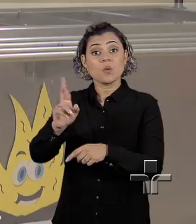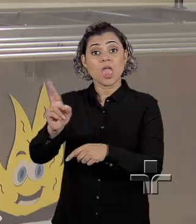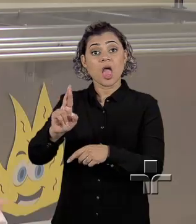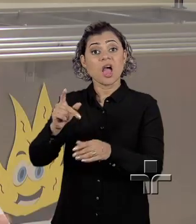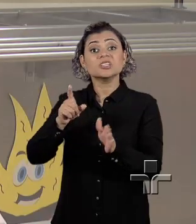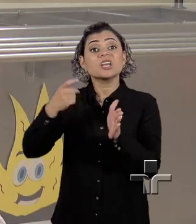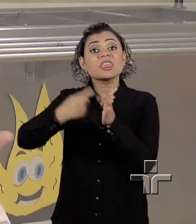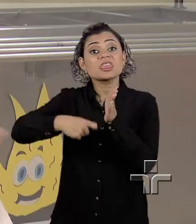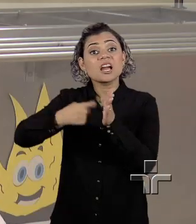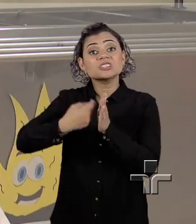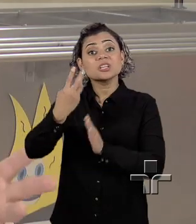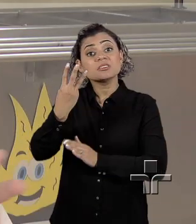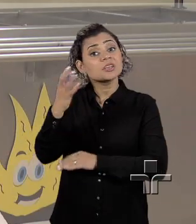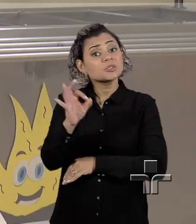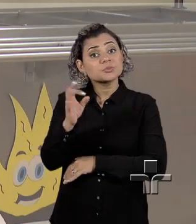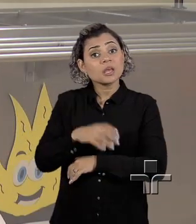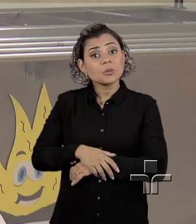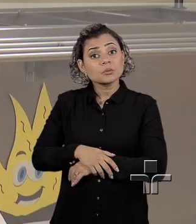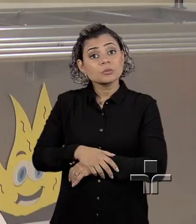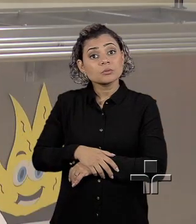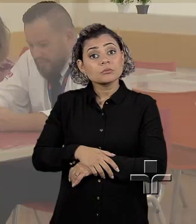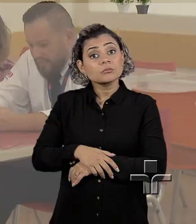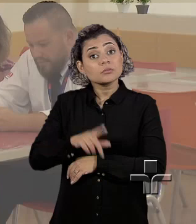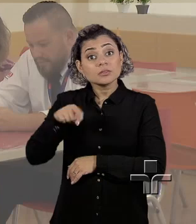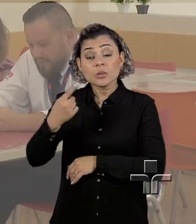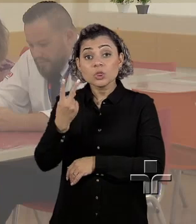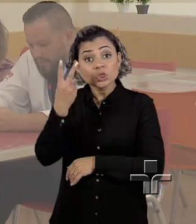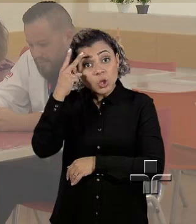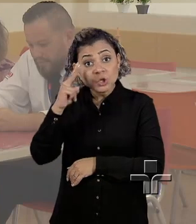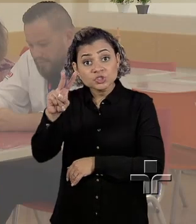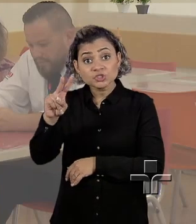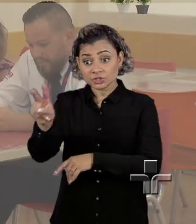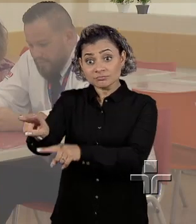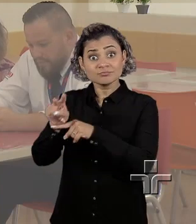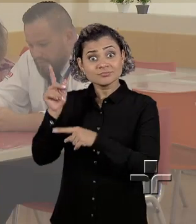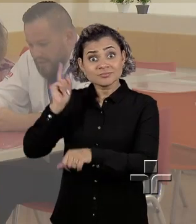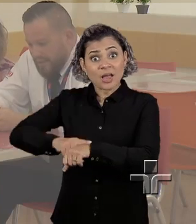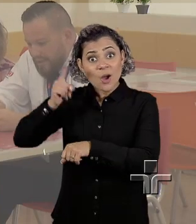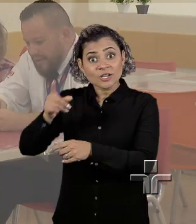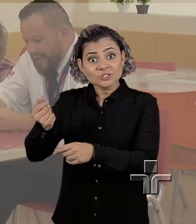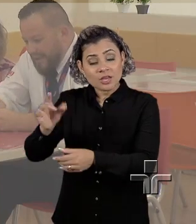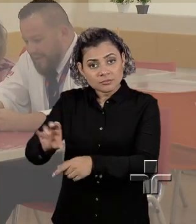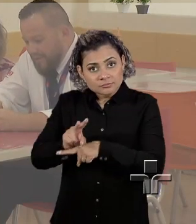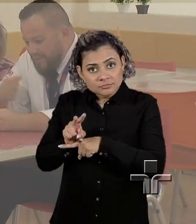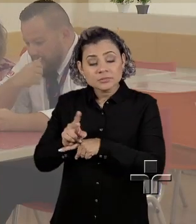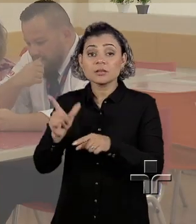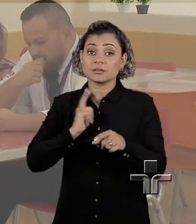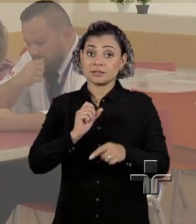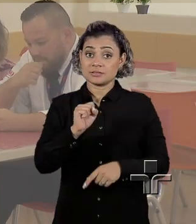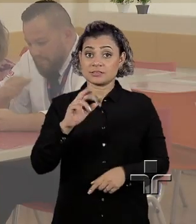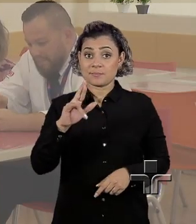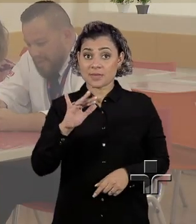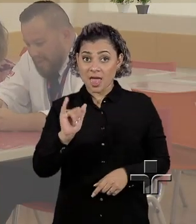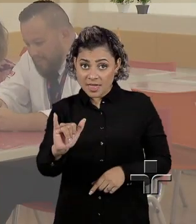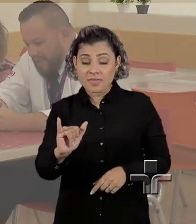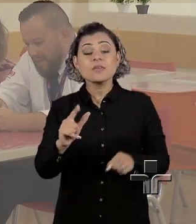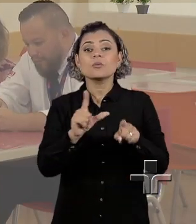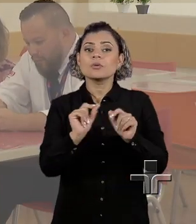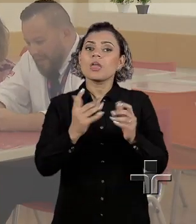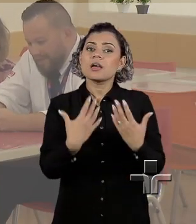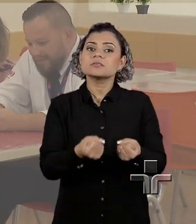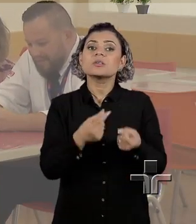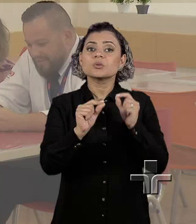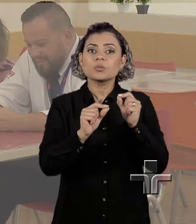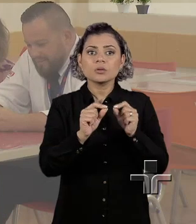3%. Posso dizer que em 2 dias o valor já estava disponível. O Sebrae ouviu mais de 3 mil micro e pequenos empresários e descobriu que